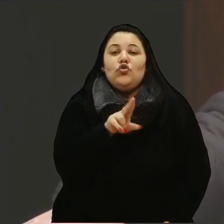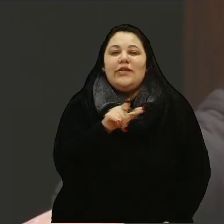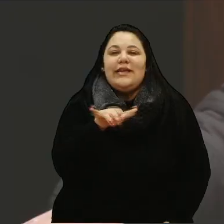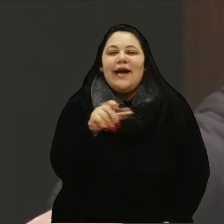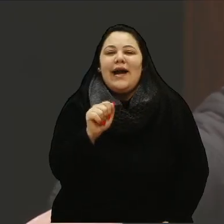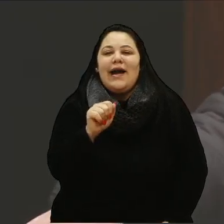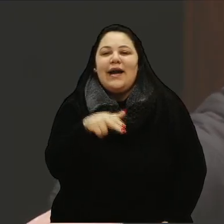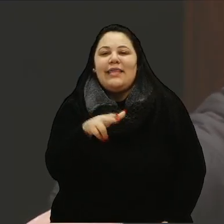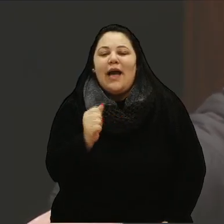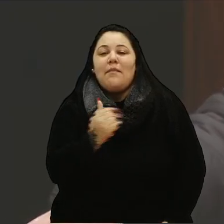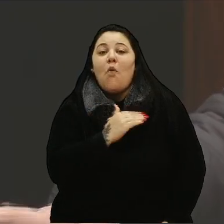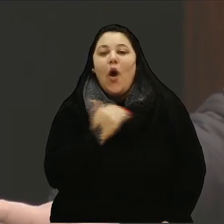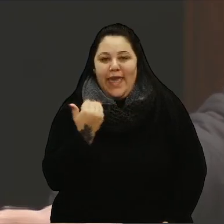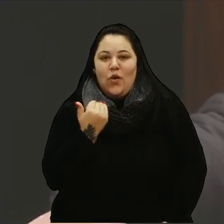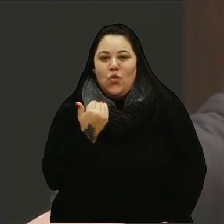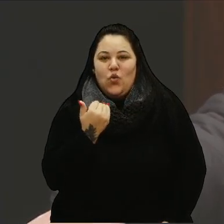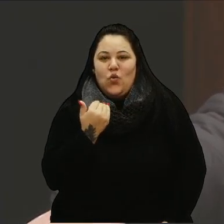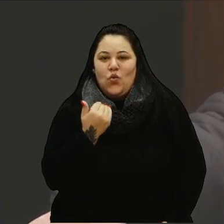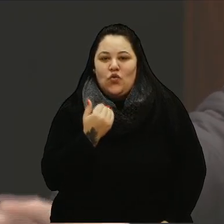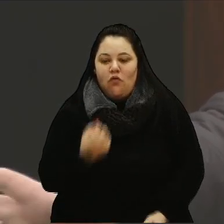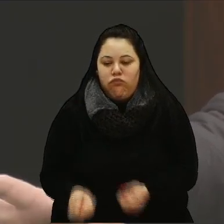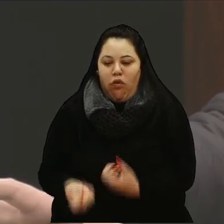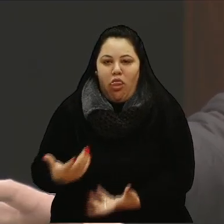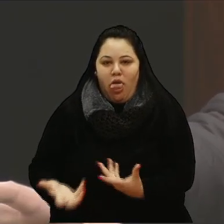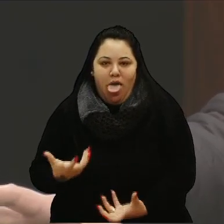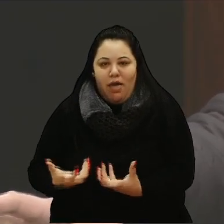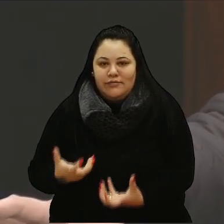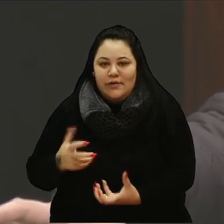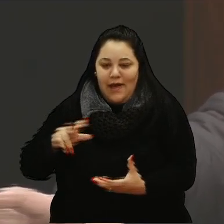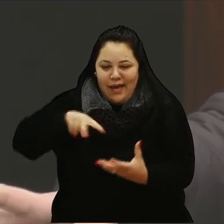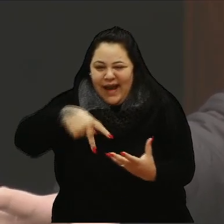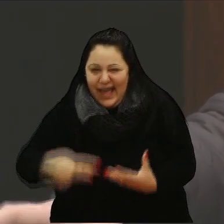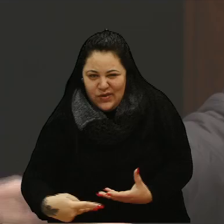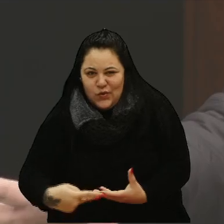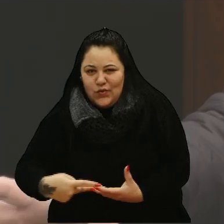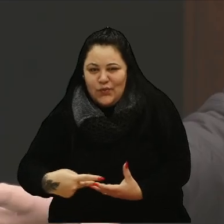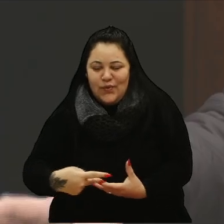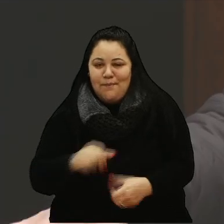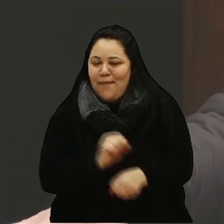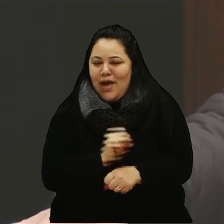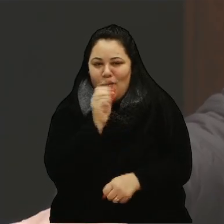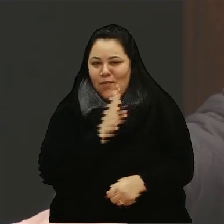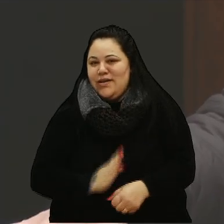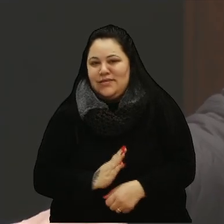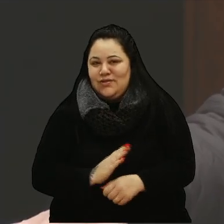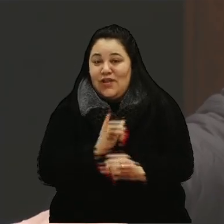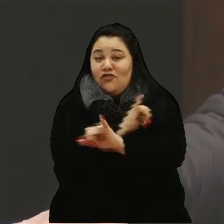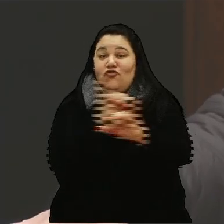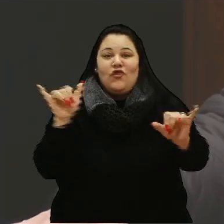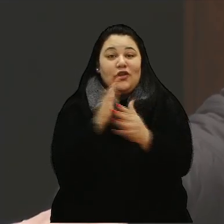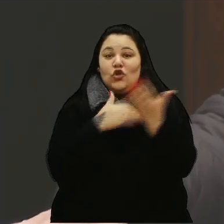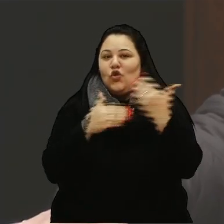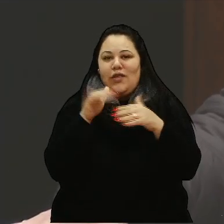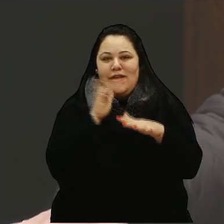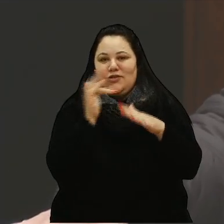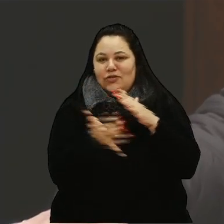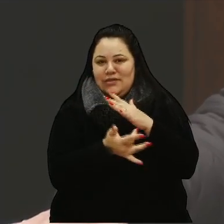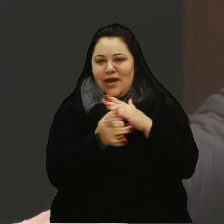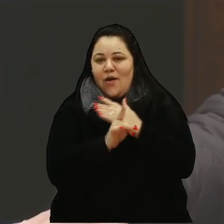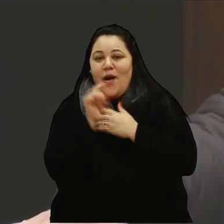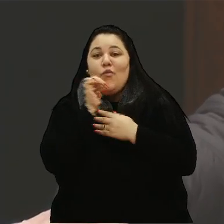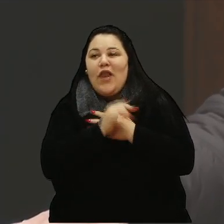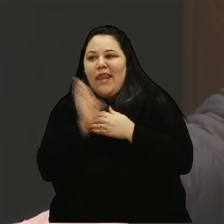né, os nossos pêsames, inclusive, porque isso parou o Brasil, né, durante esses 3 para 4 dias em que ela esteve lá na